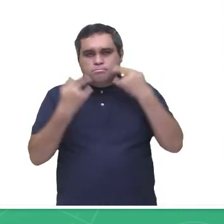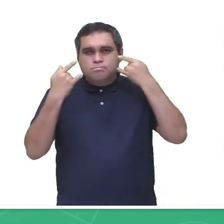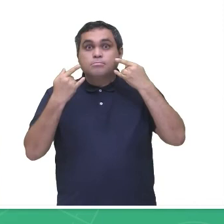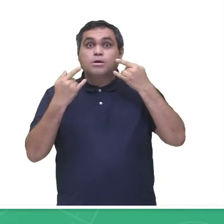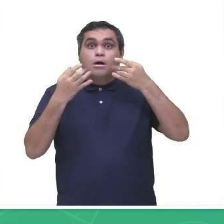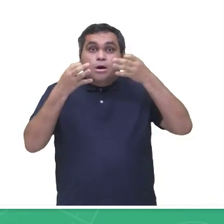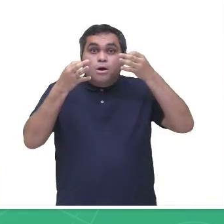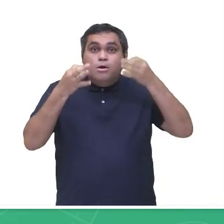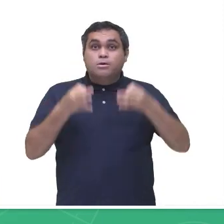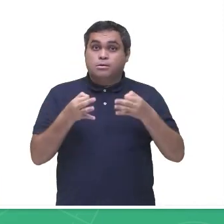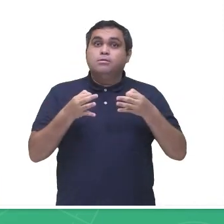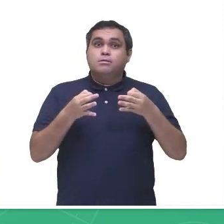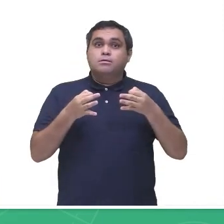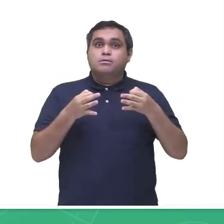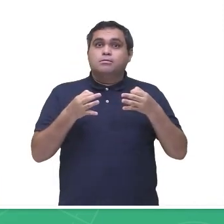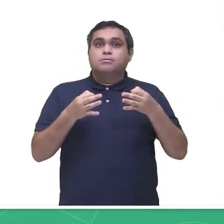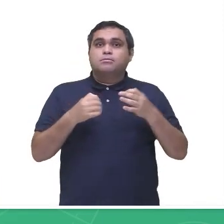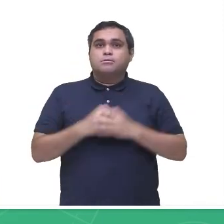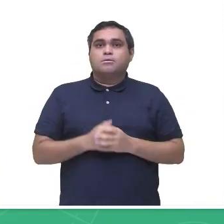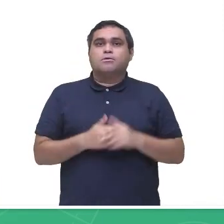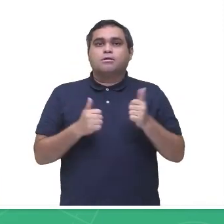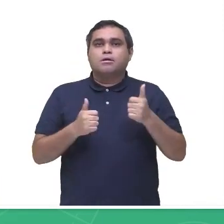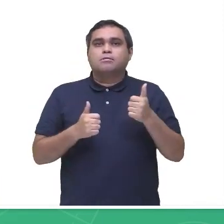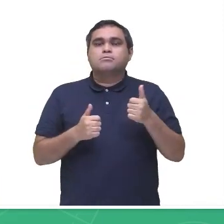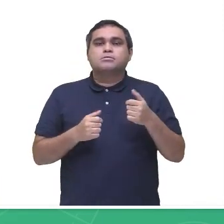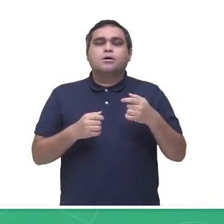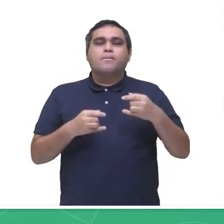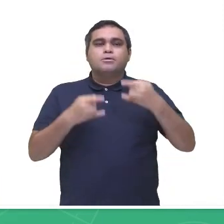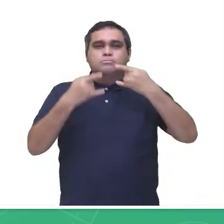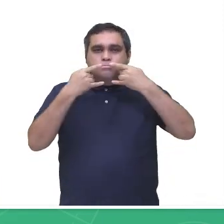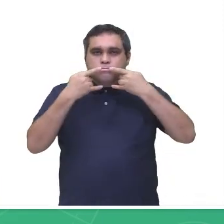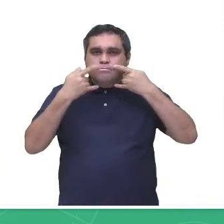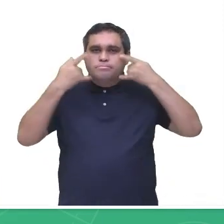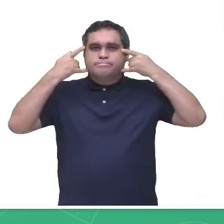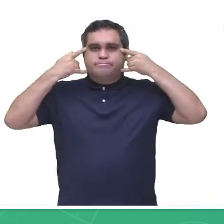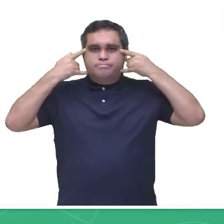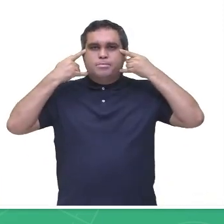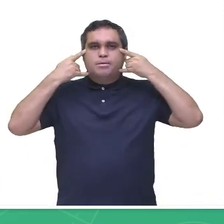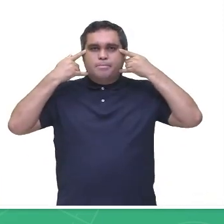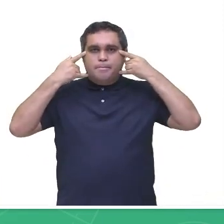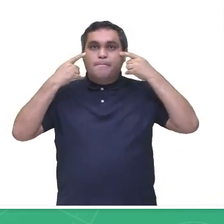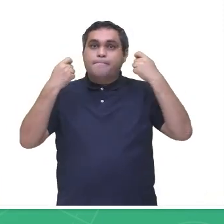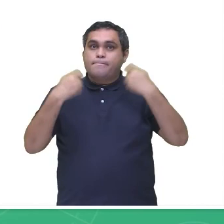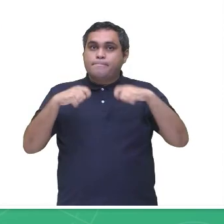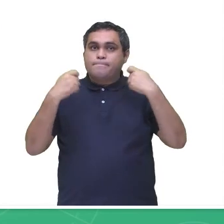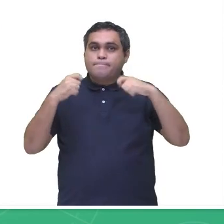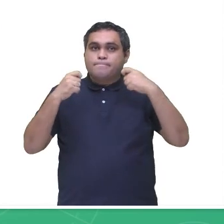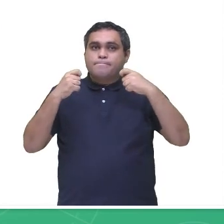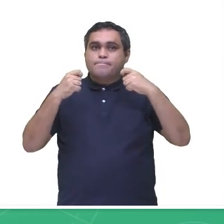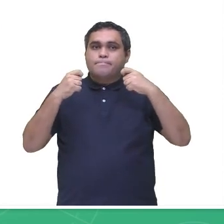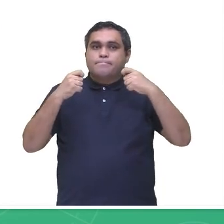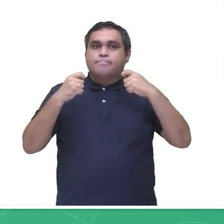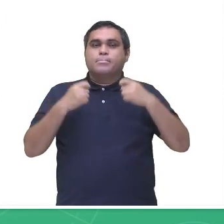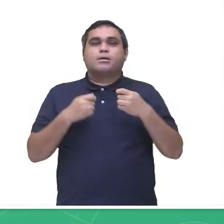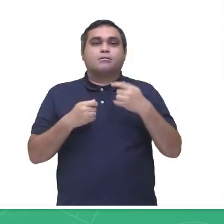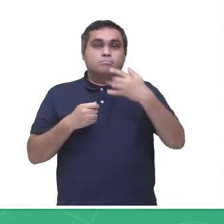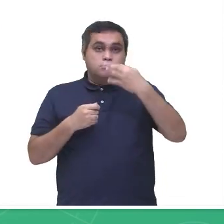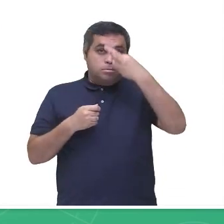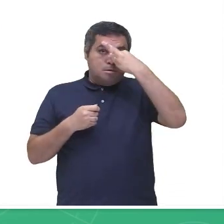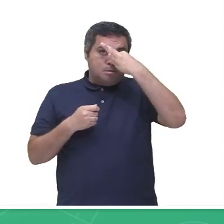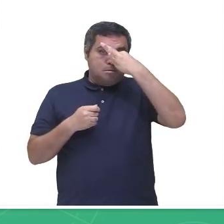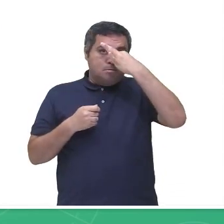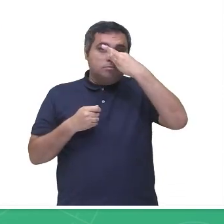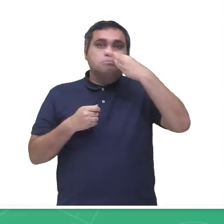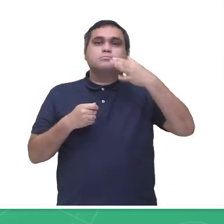corretamente. Máscara não tira papada, então ela não pode ficar aqui na papada. Máscara para cobrir o nariz e a